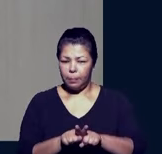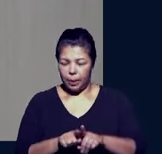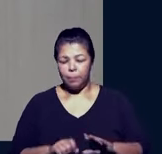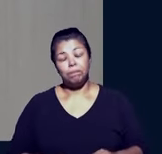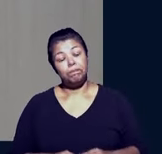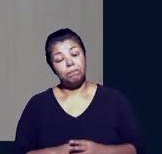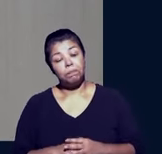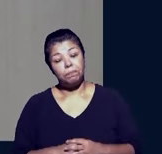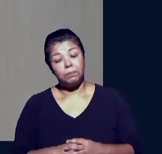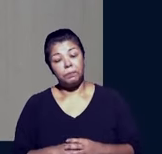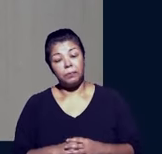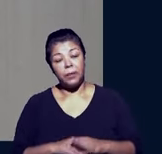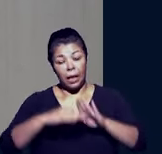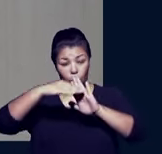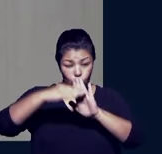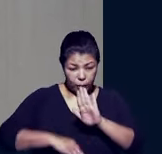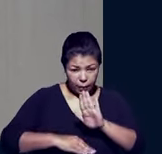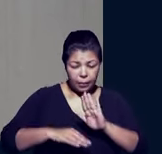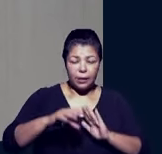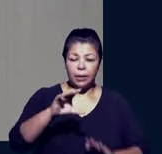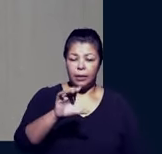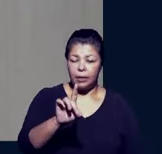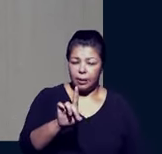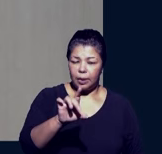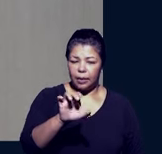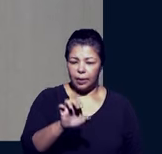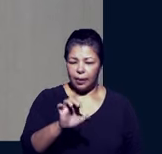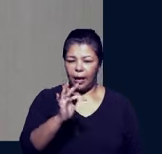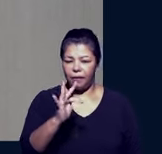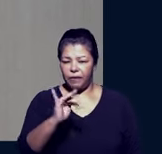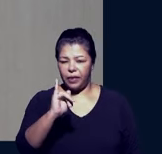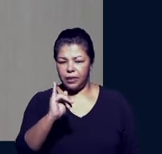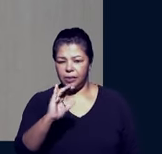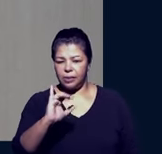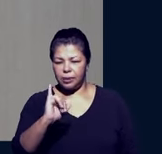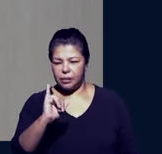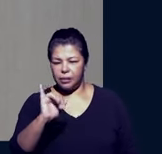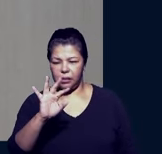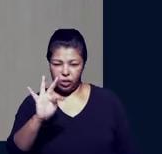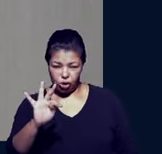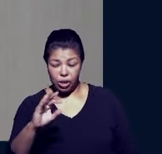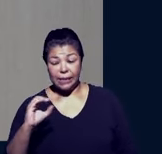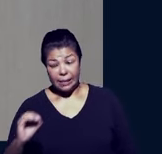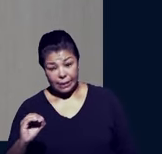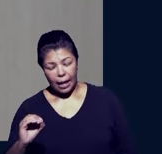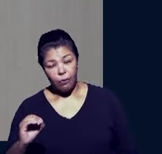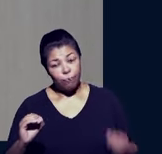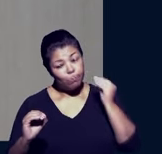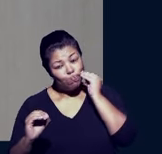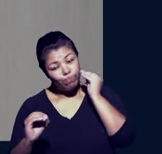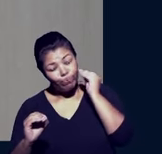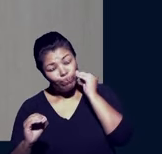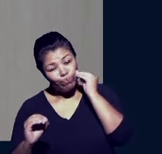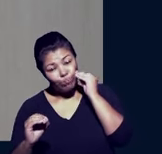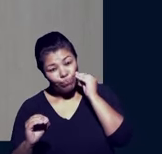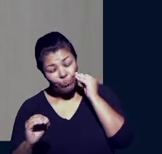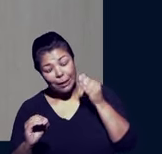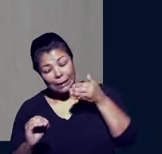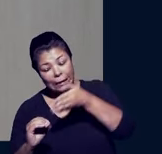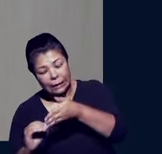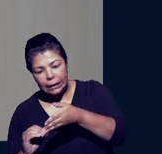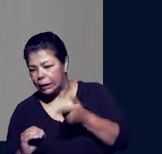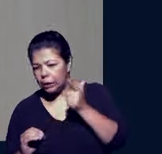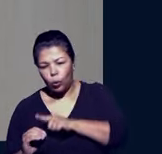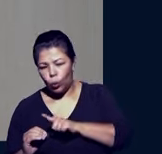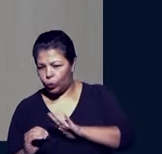déficit zero que era uma meta pensada ficou um pouco difícil de ser atingir e que a gente